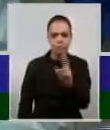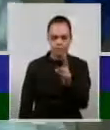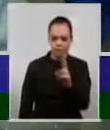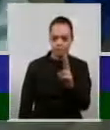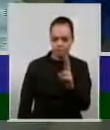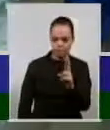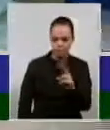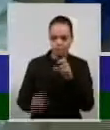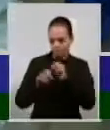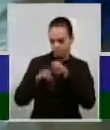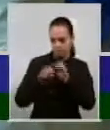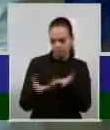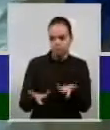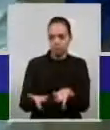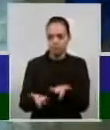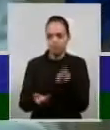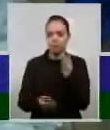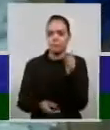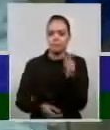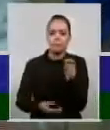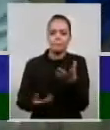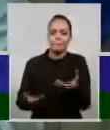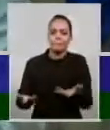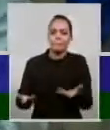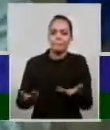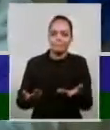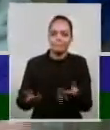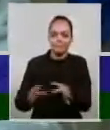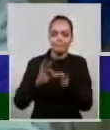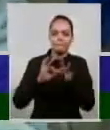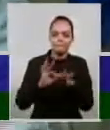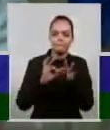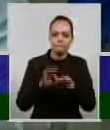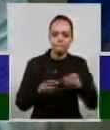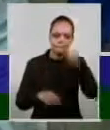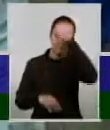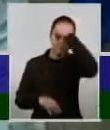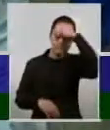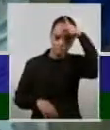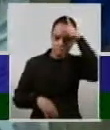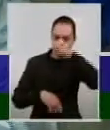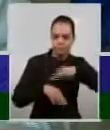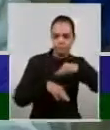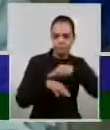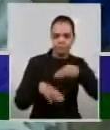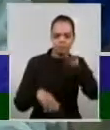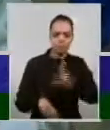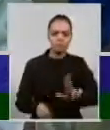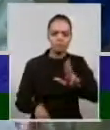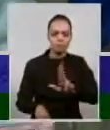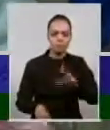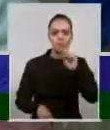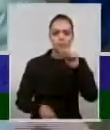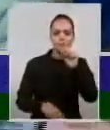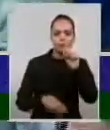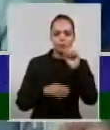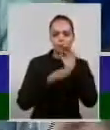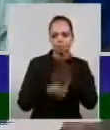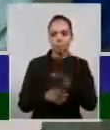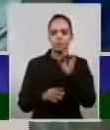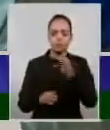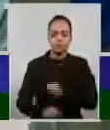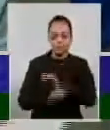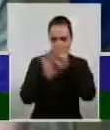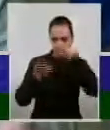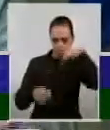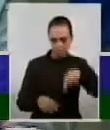R$386 mil na educação, é a parceria da Prefeitura Municipal de Uberlândia para beneficiar, só dando